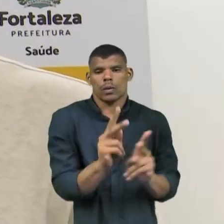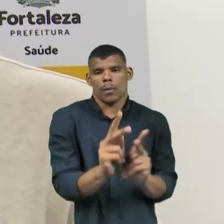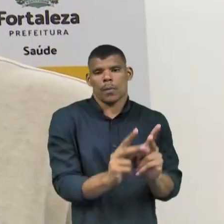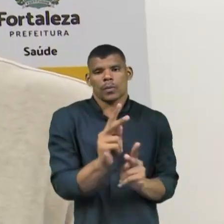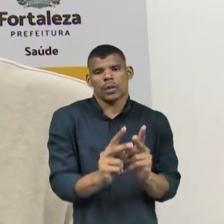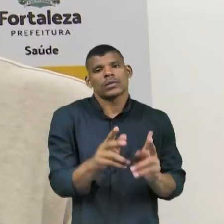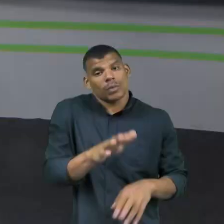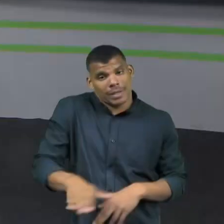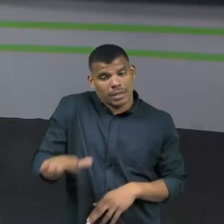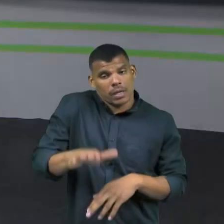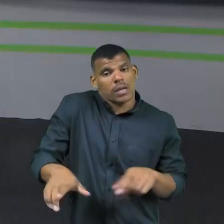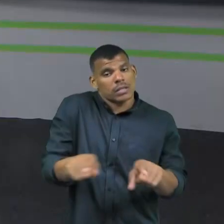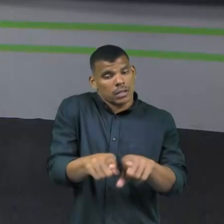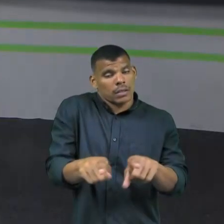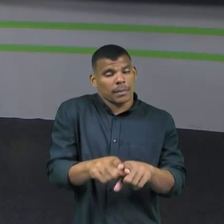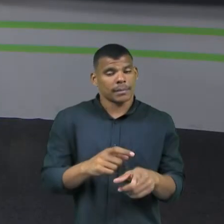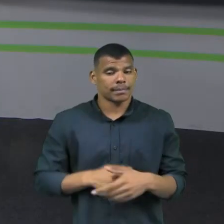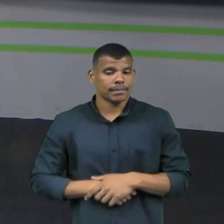as crianças.